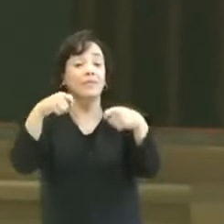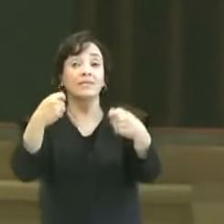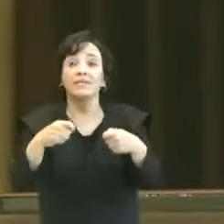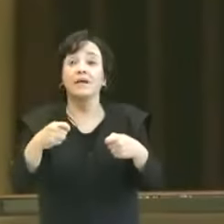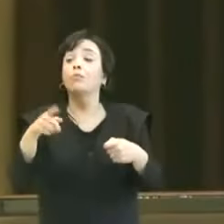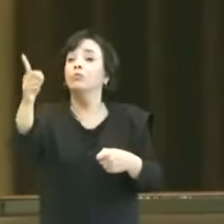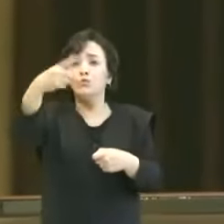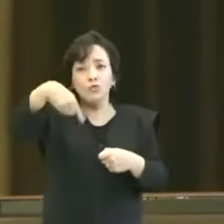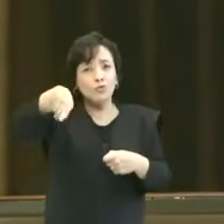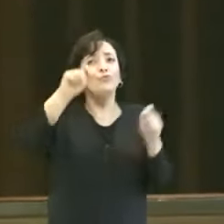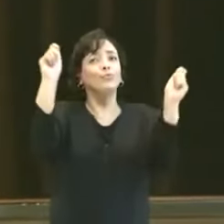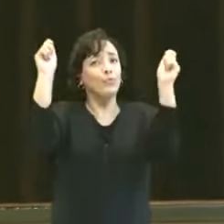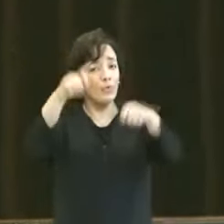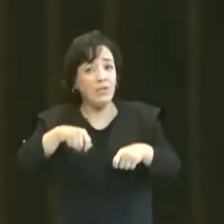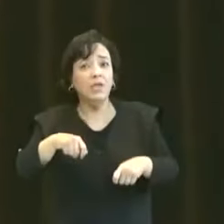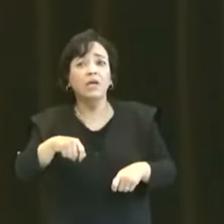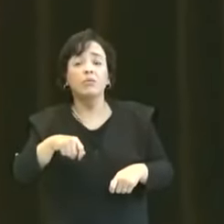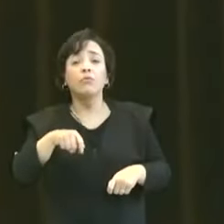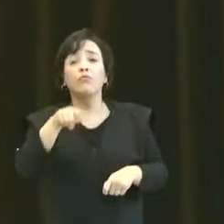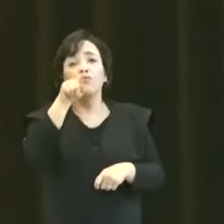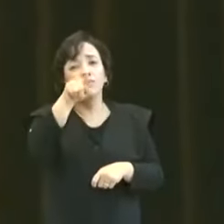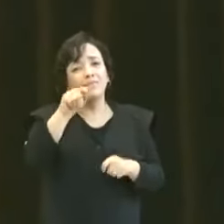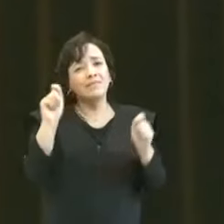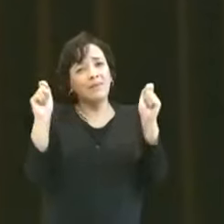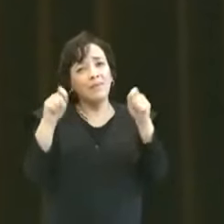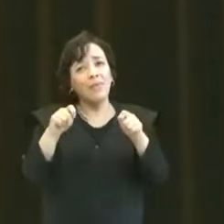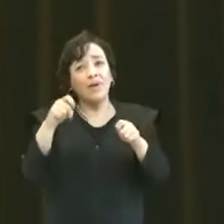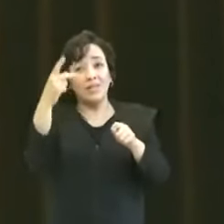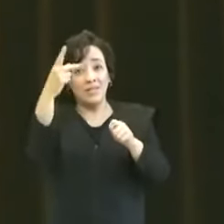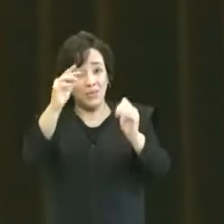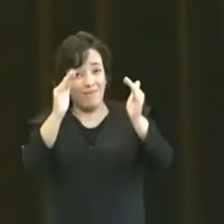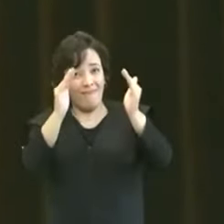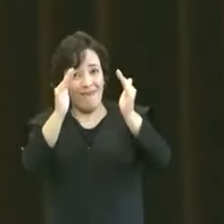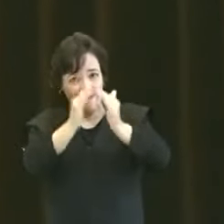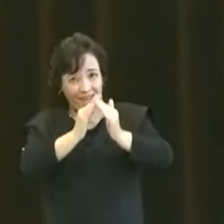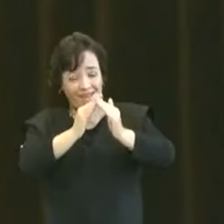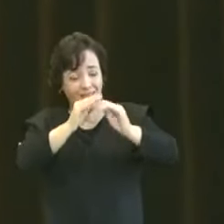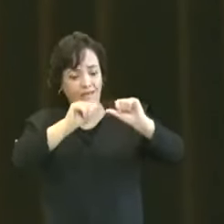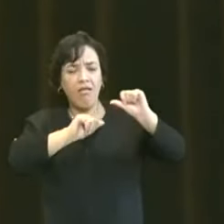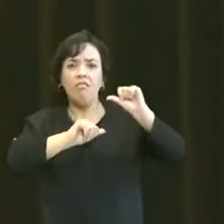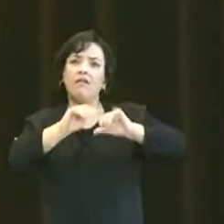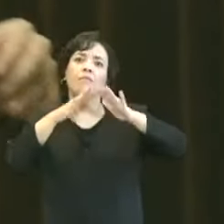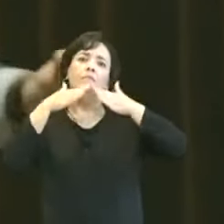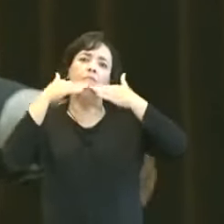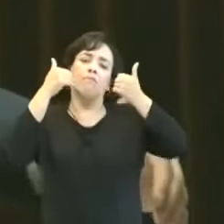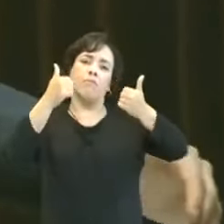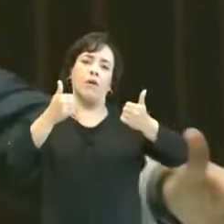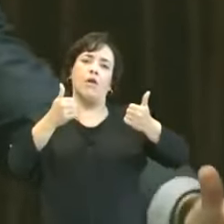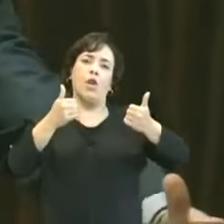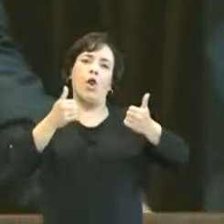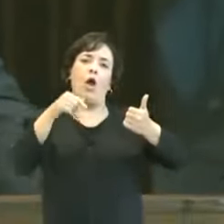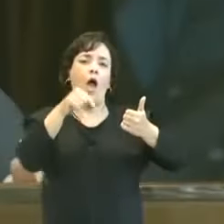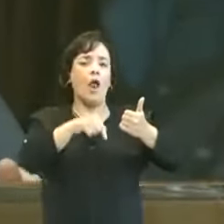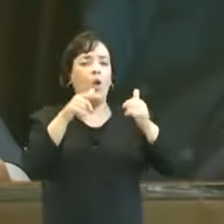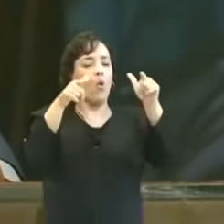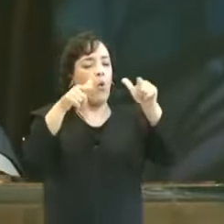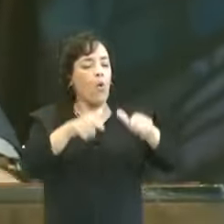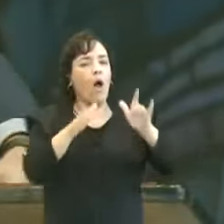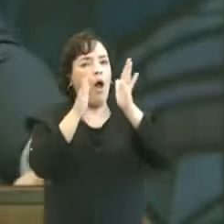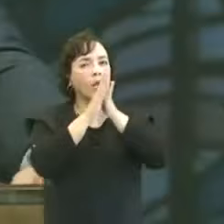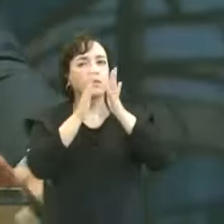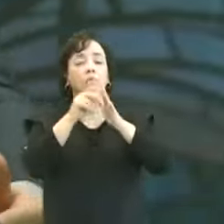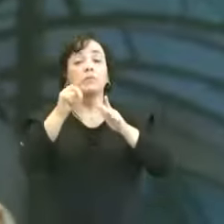fazer isso. Você pode transformar a sua casa num ambiente de fé. Se você começar a acordar mais